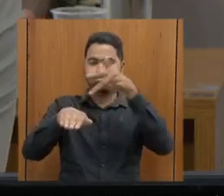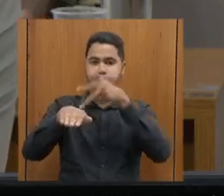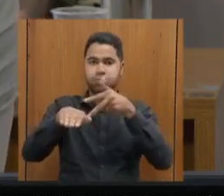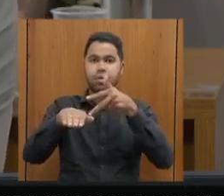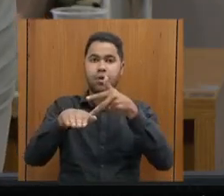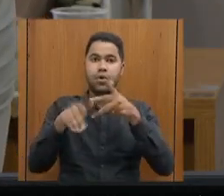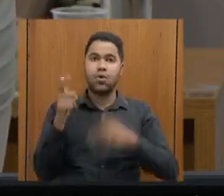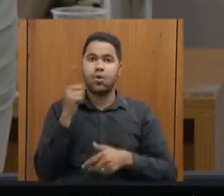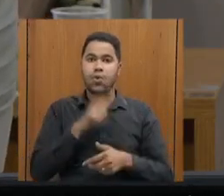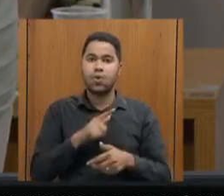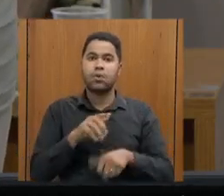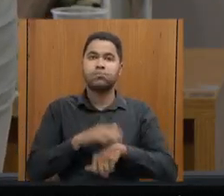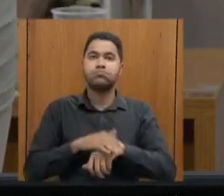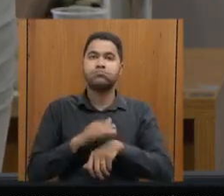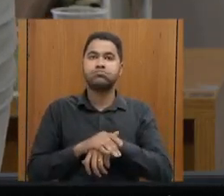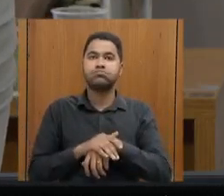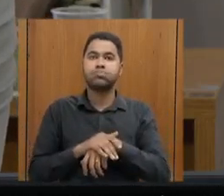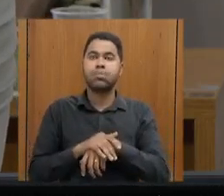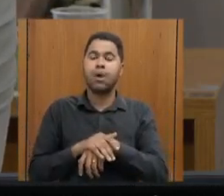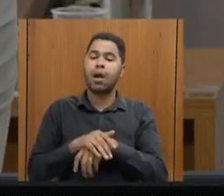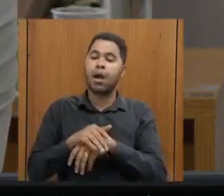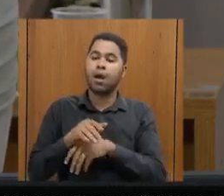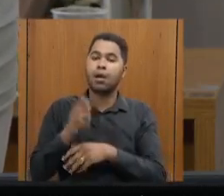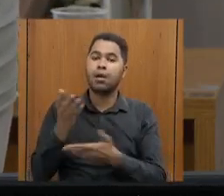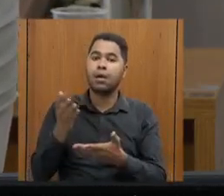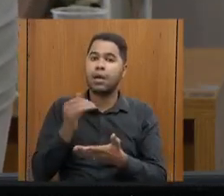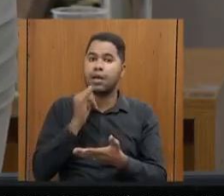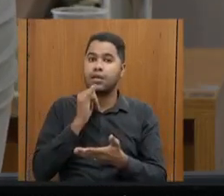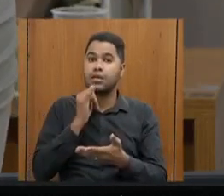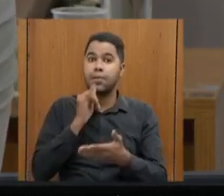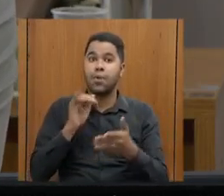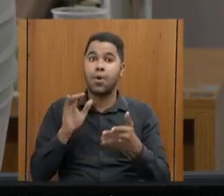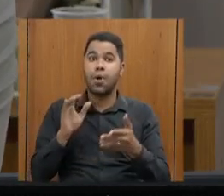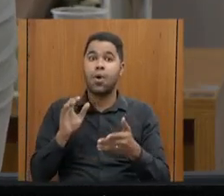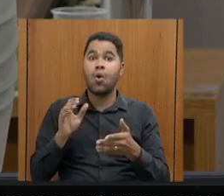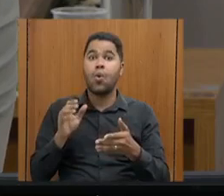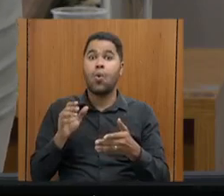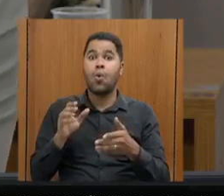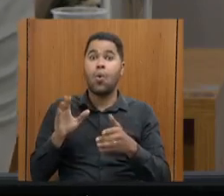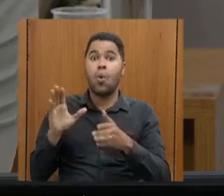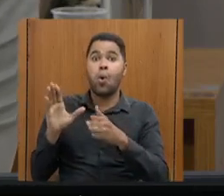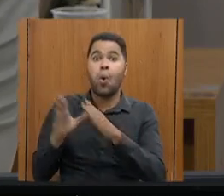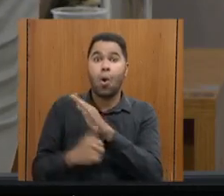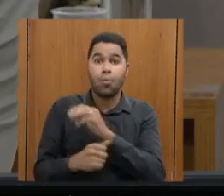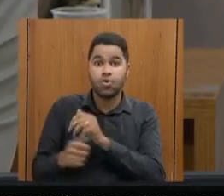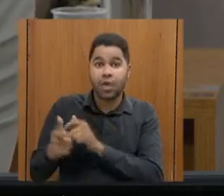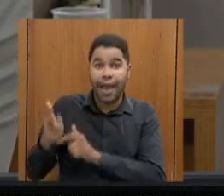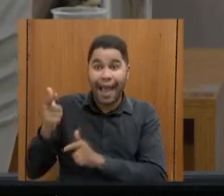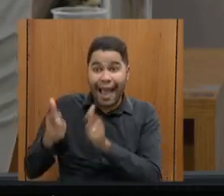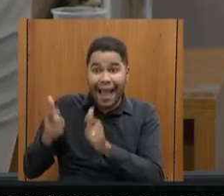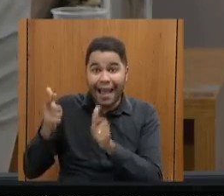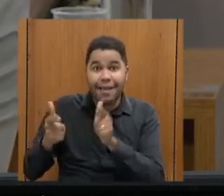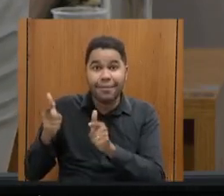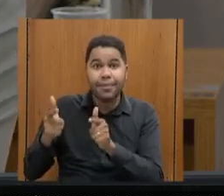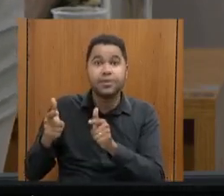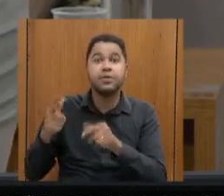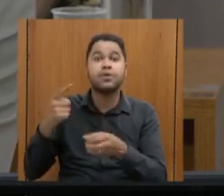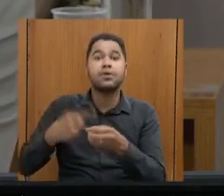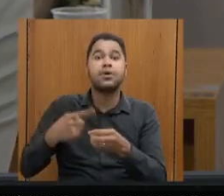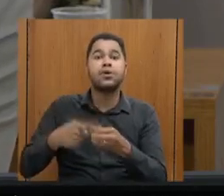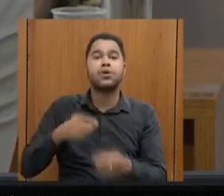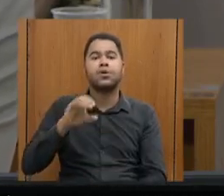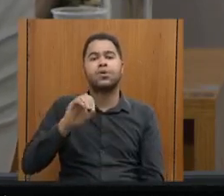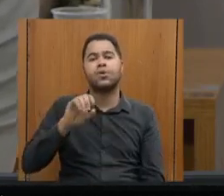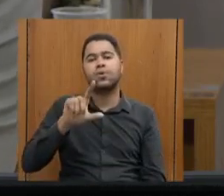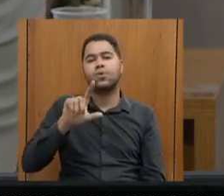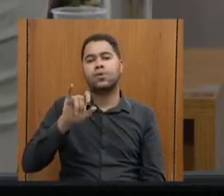de segurança interceptar um roubo de carga de armas um roubo de armas do município de